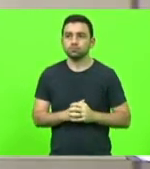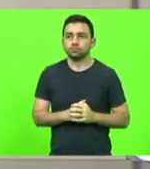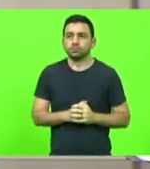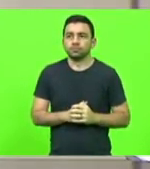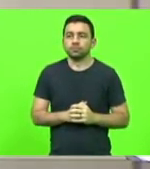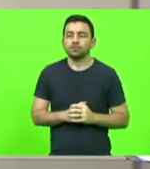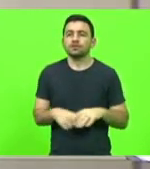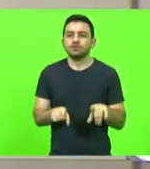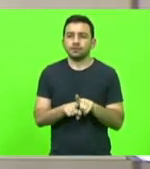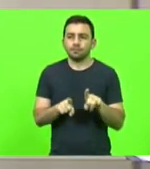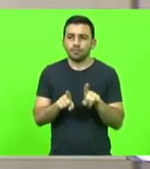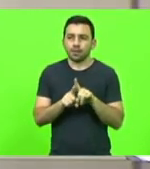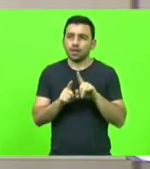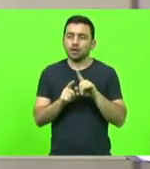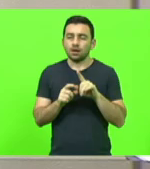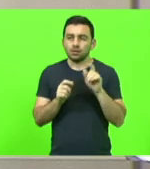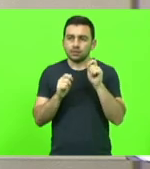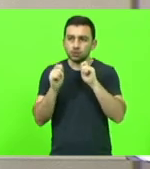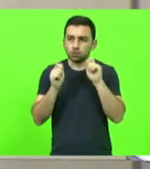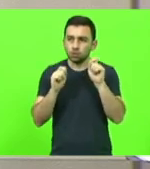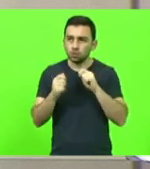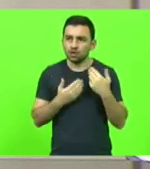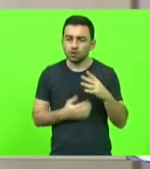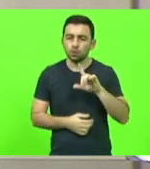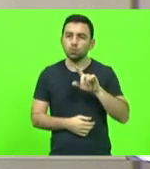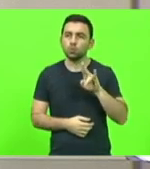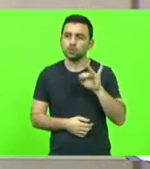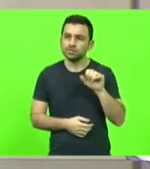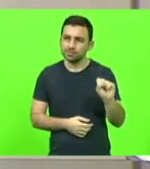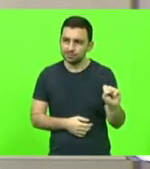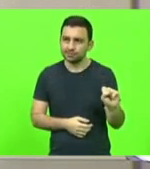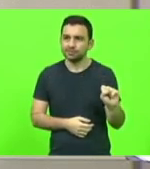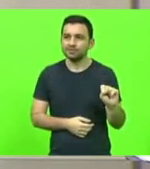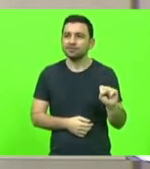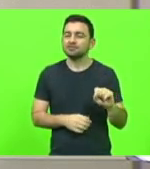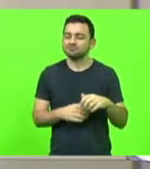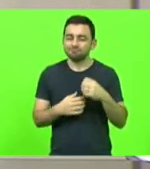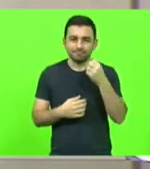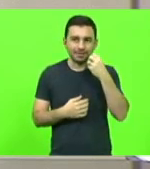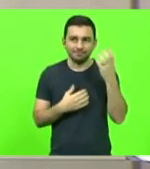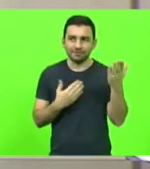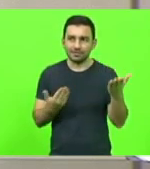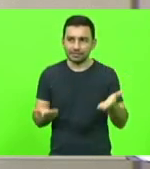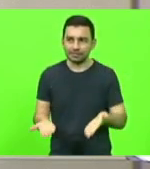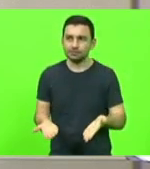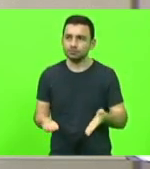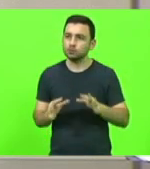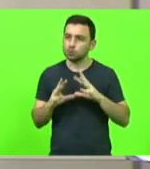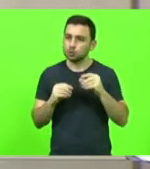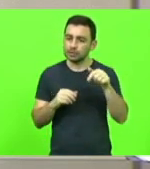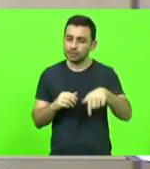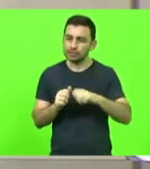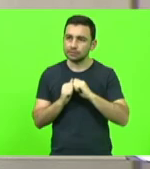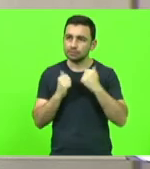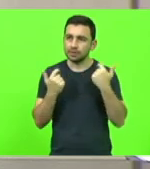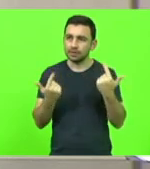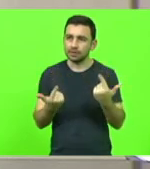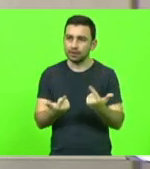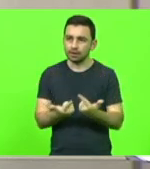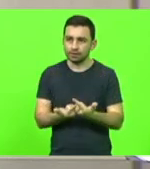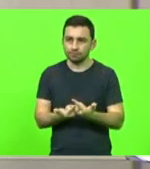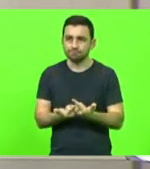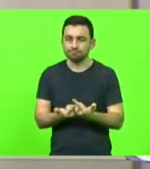e o assessor Luiz Brisa. Sejam bem-vindos aqui ao Parlamento. Esta casa aqui é de